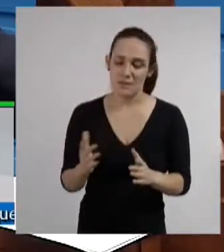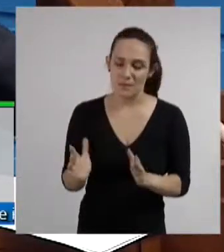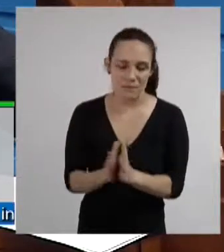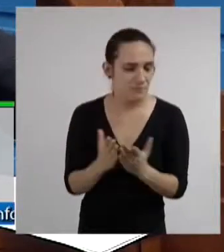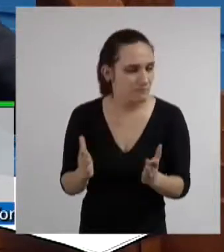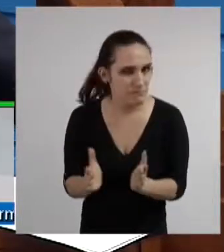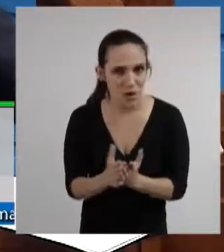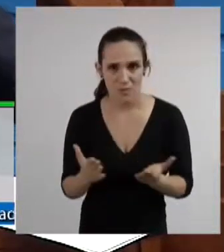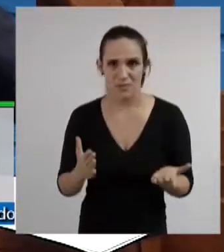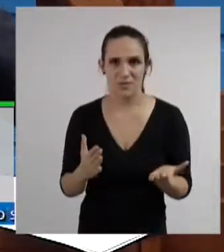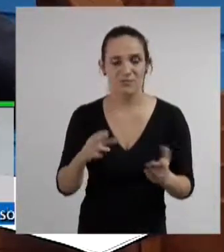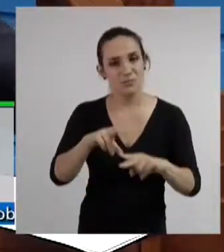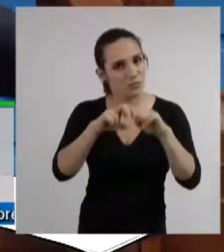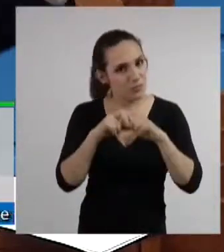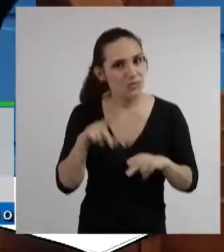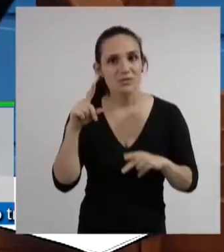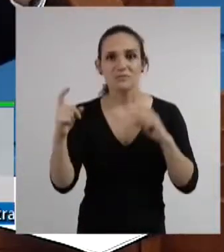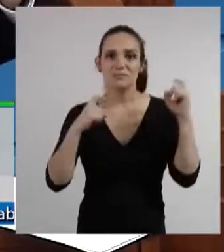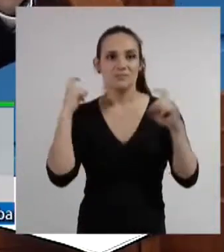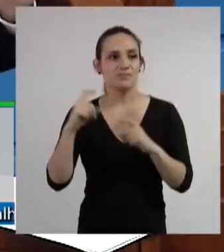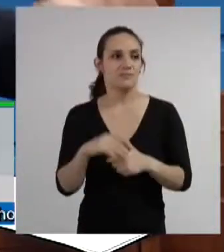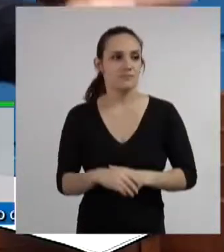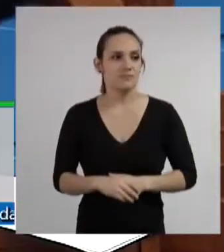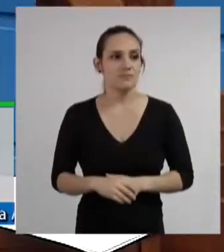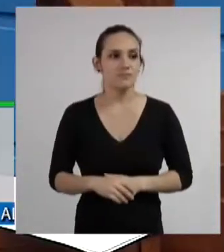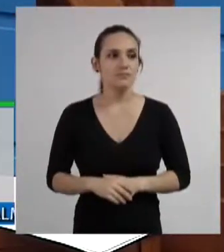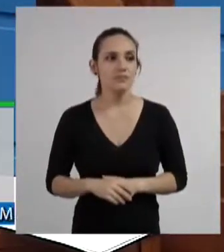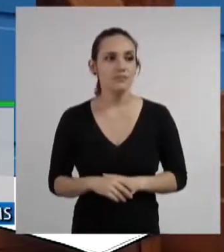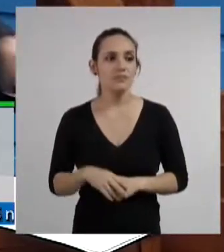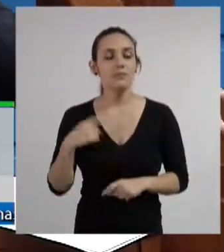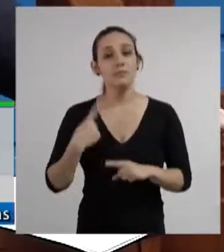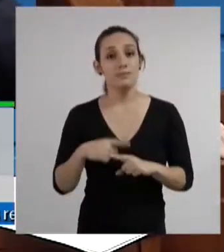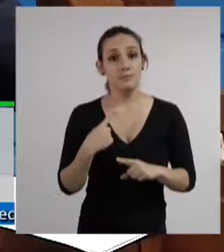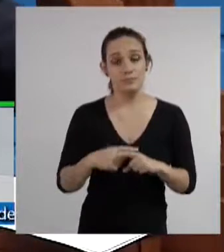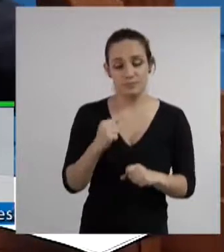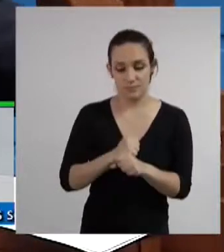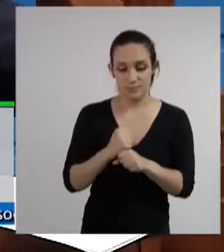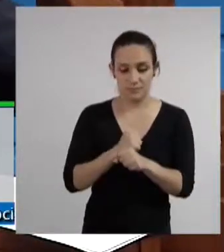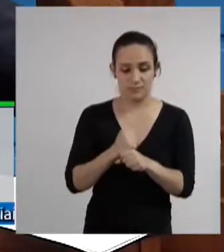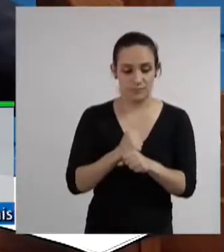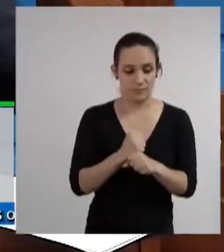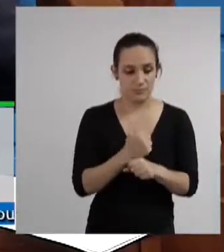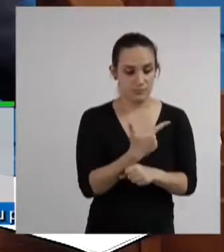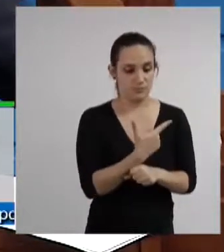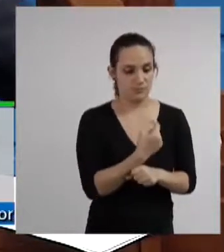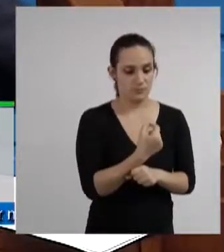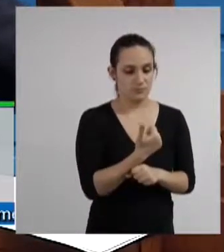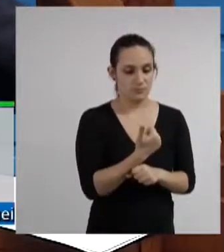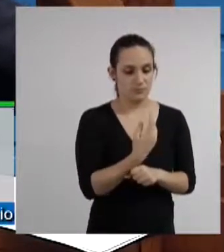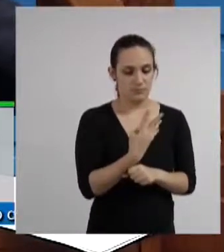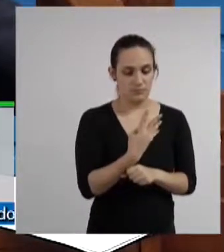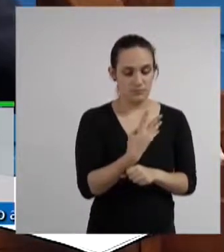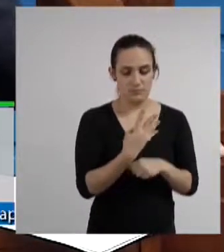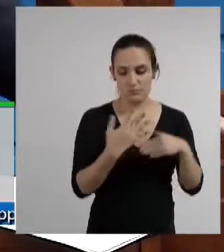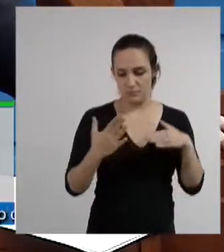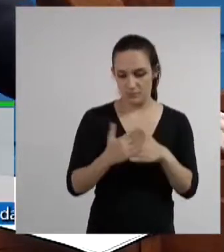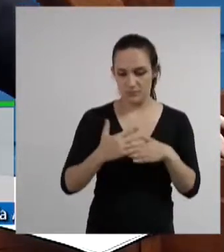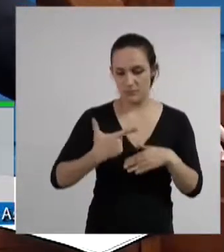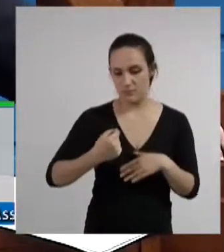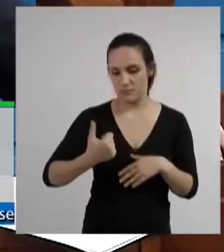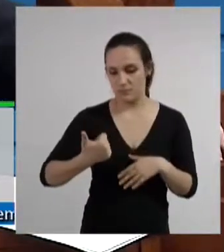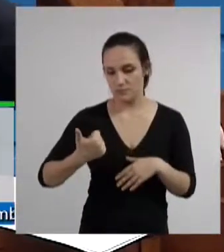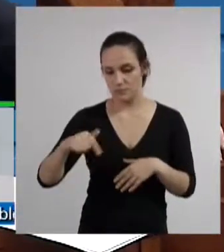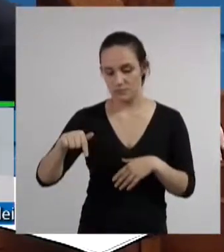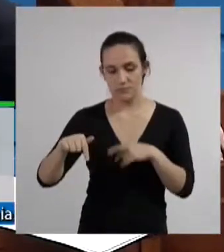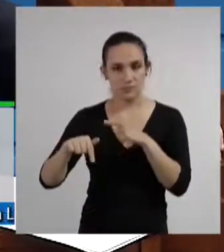Isso é preocupante. De 2014 até 2017, houve um aumento de